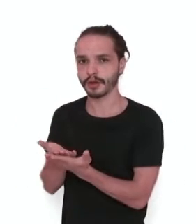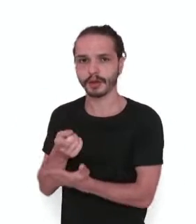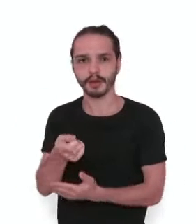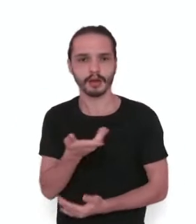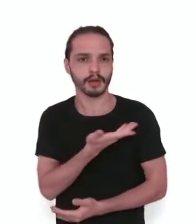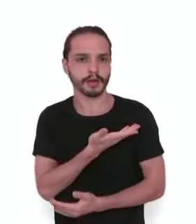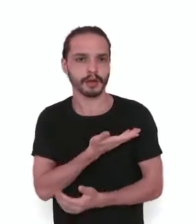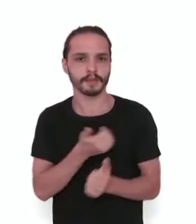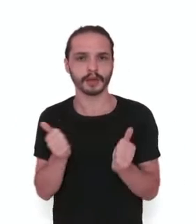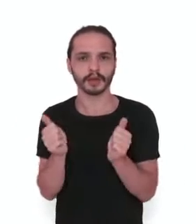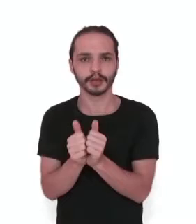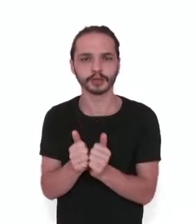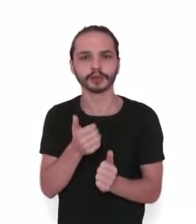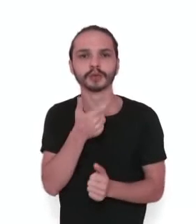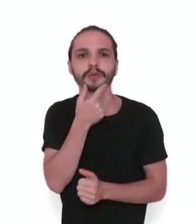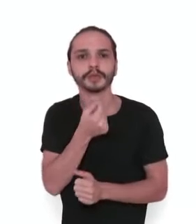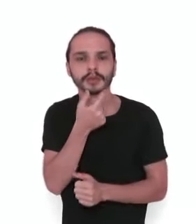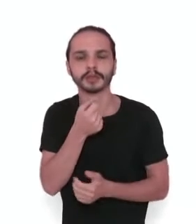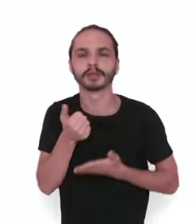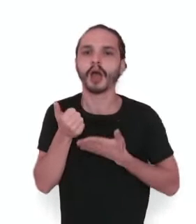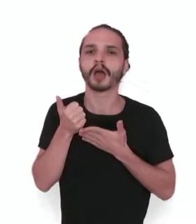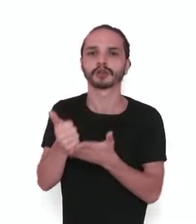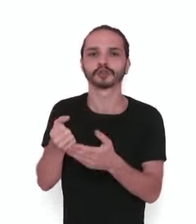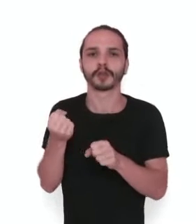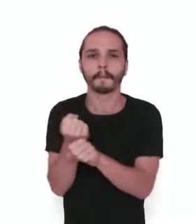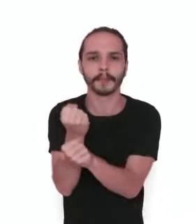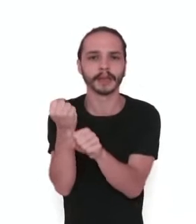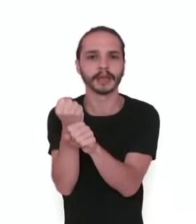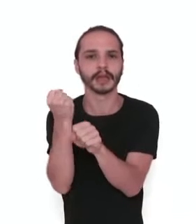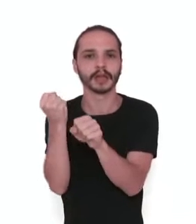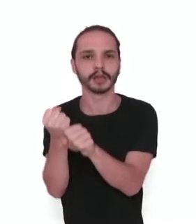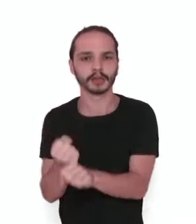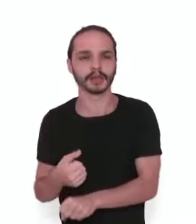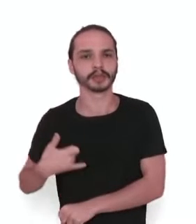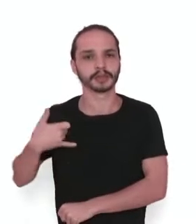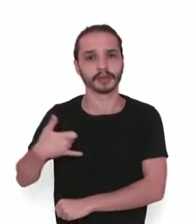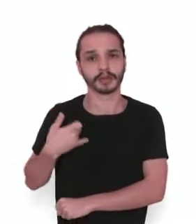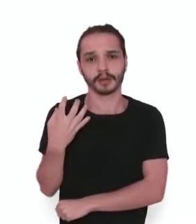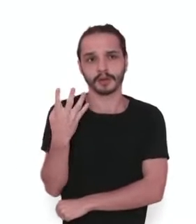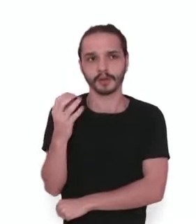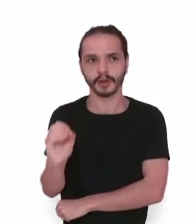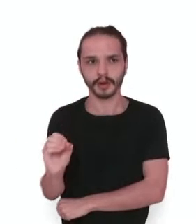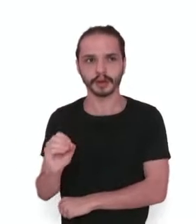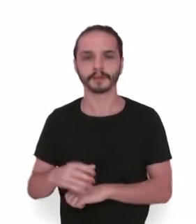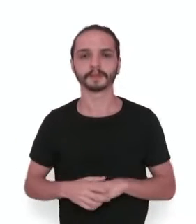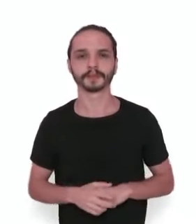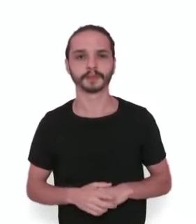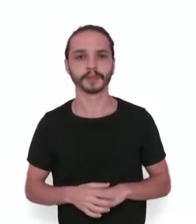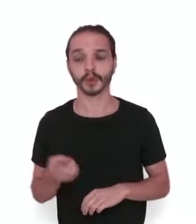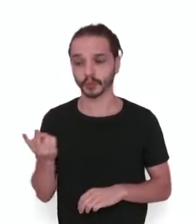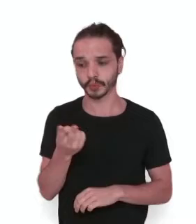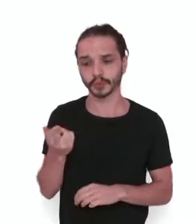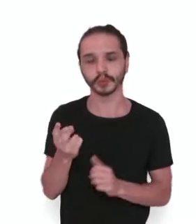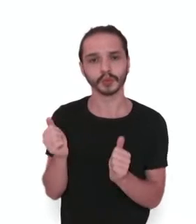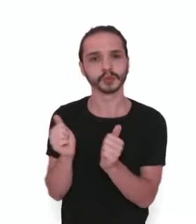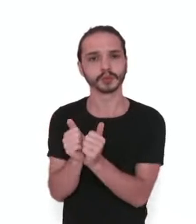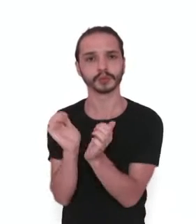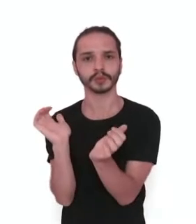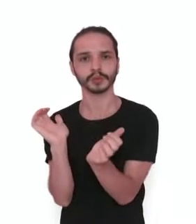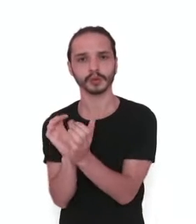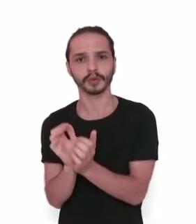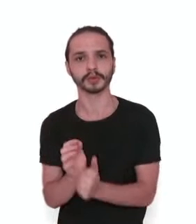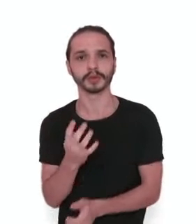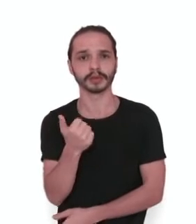ajudante de pedreiro Cláudio Oliveira Kozaski, de 40 anos. Os dois fazem parte de um grupo de 14 milhões